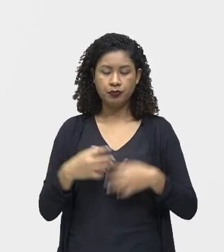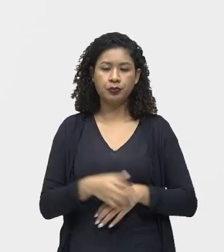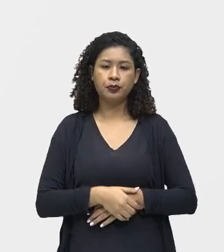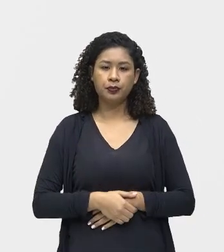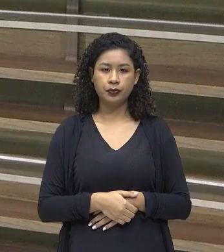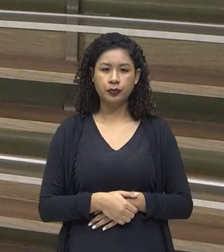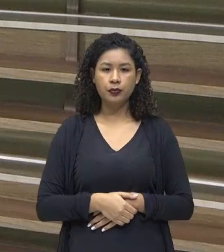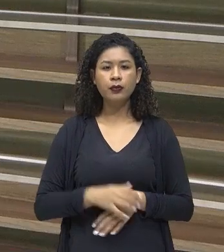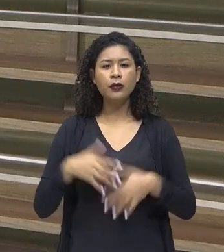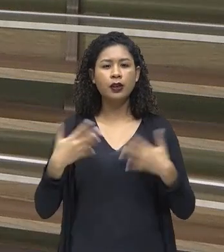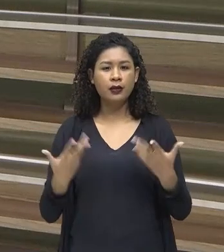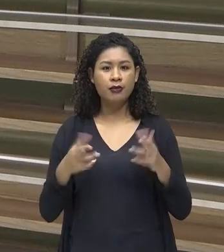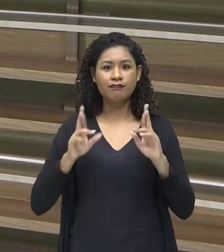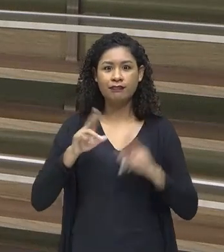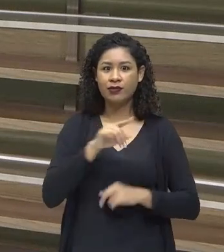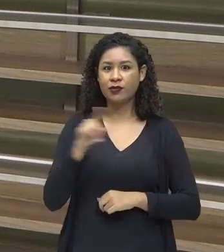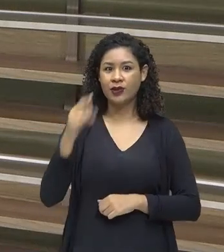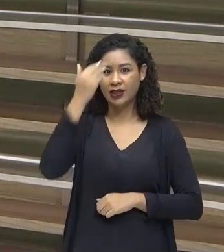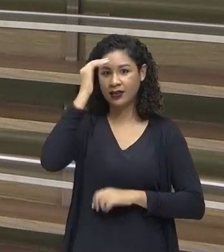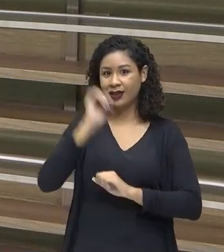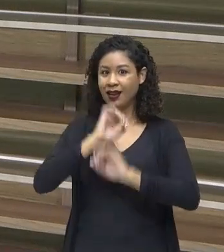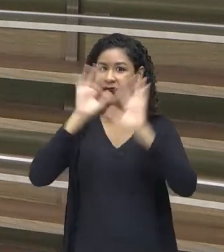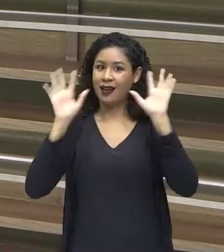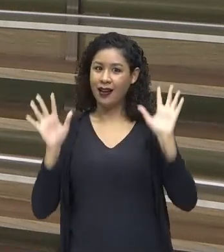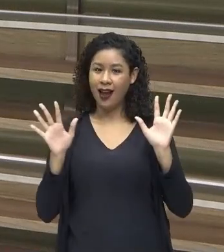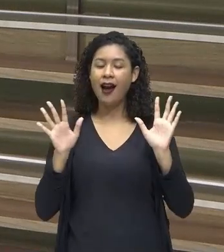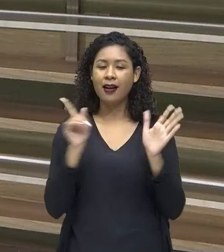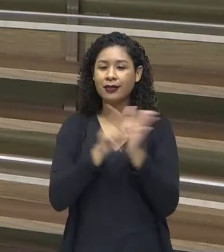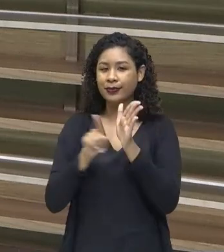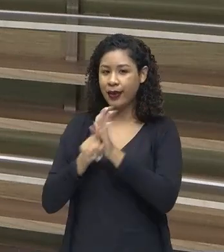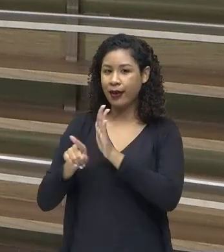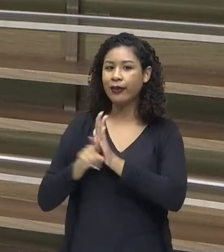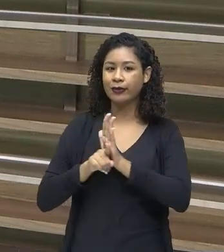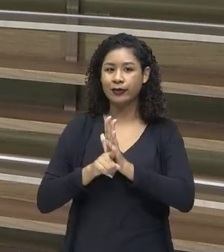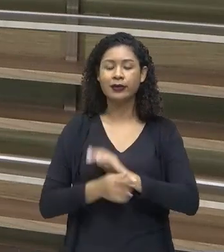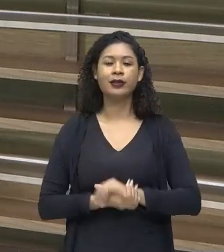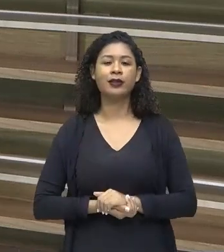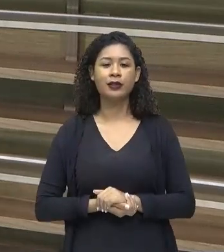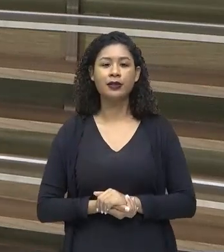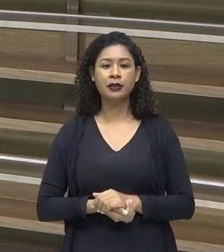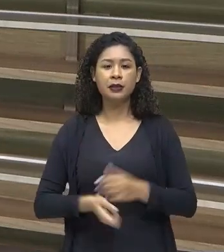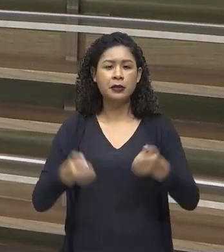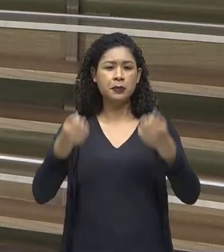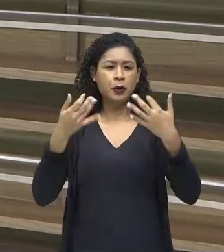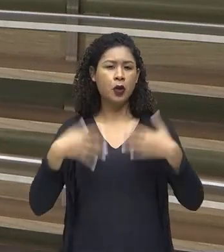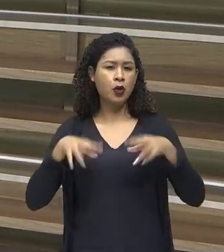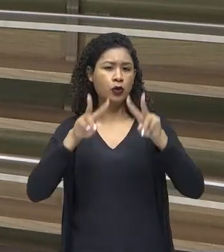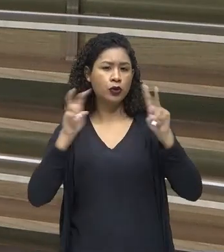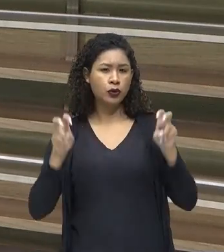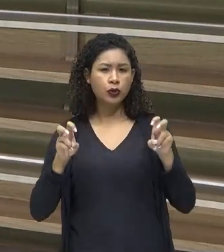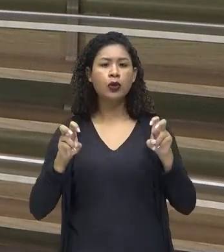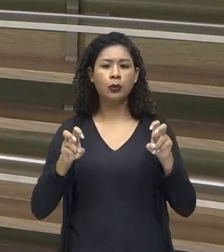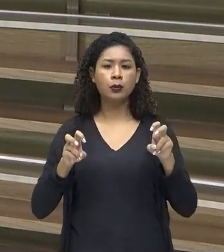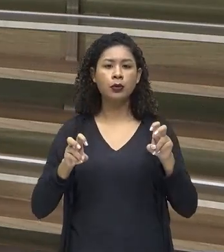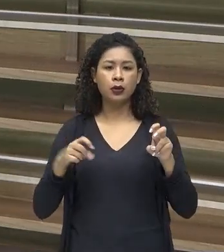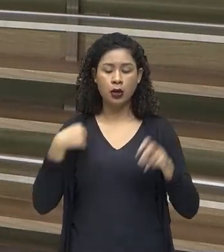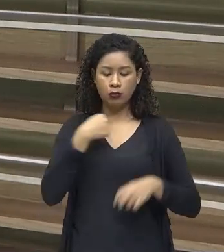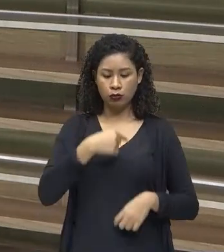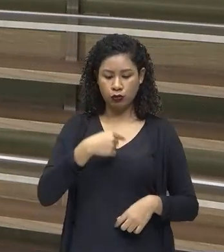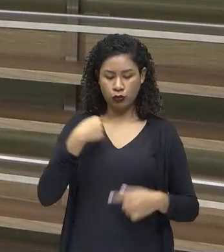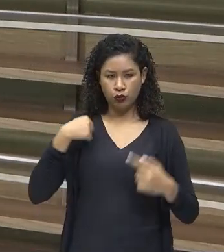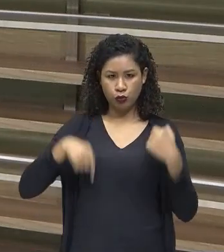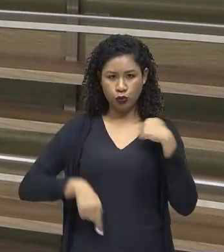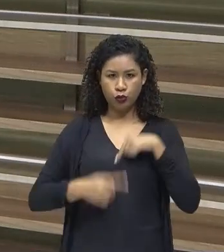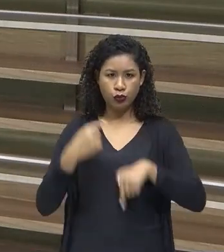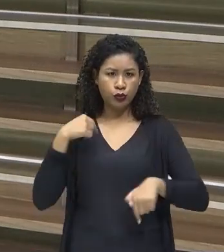Então, espero que vocês tenham compreendido aí as nossas questões, que falou pra gente sobre a composição do sistema cardiovascular e também